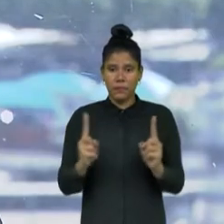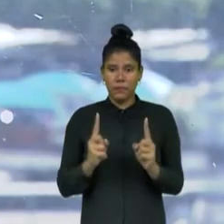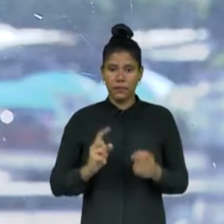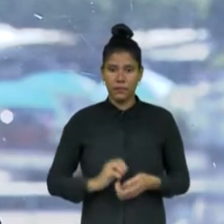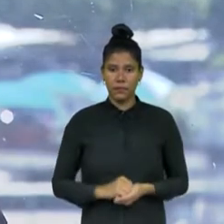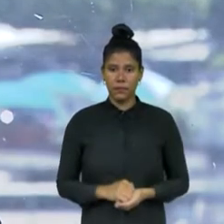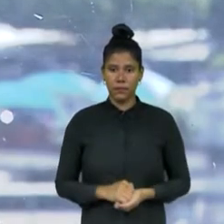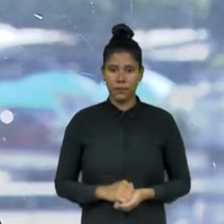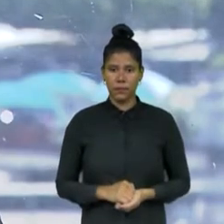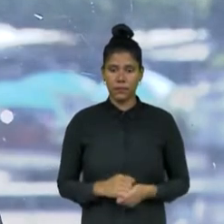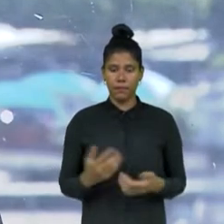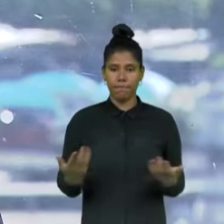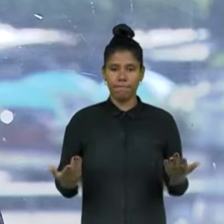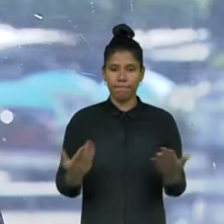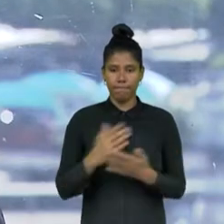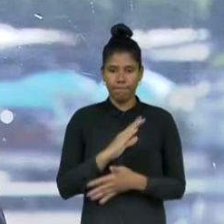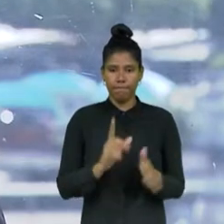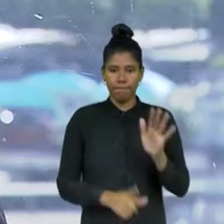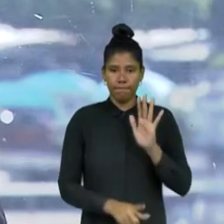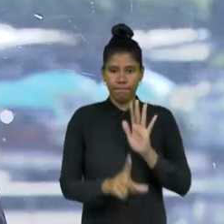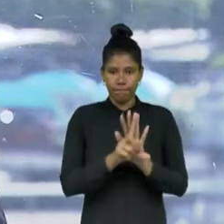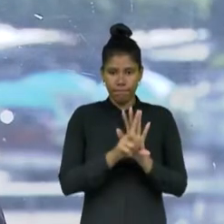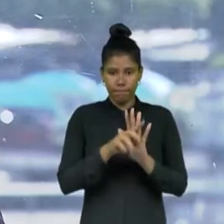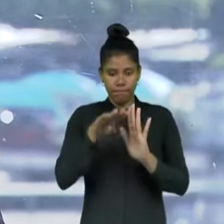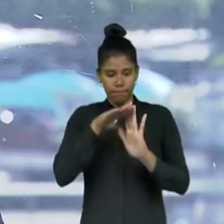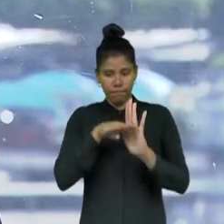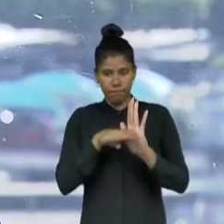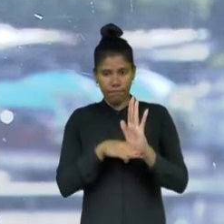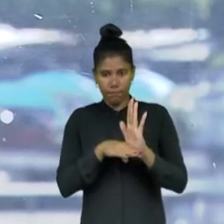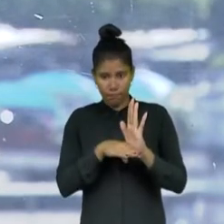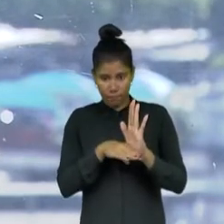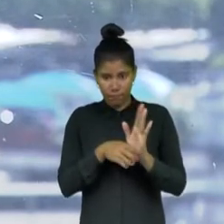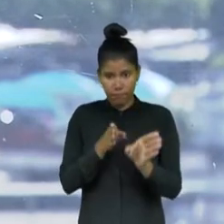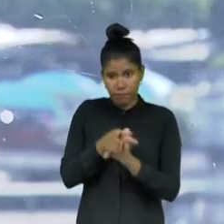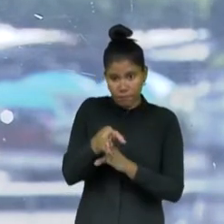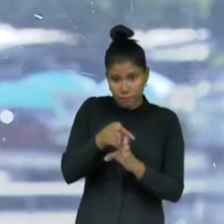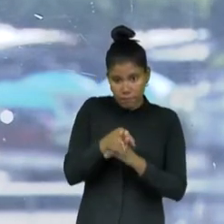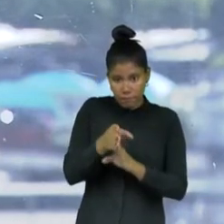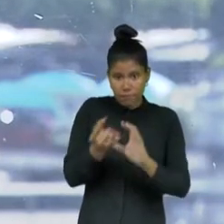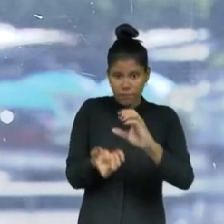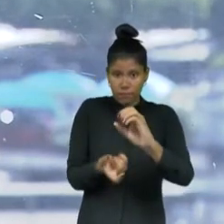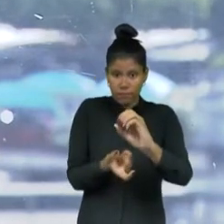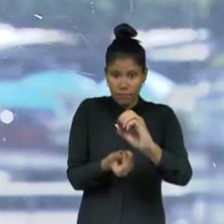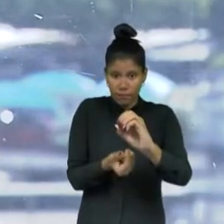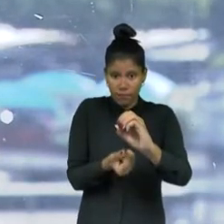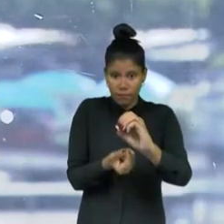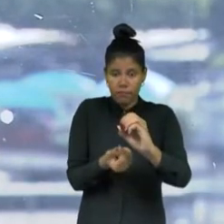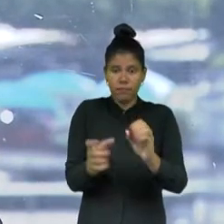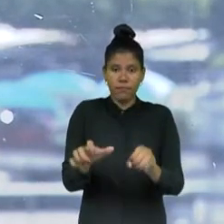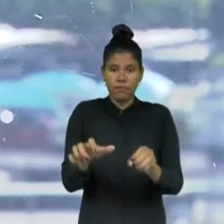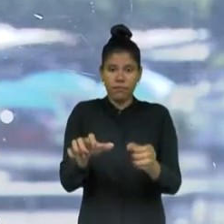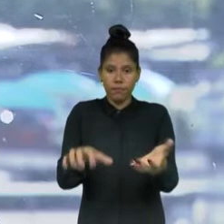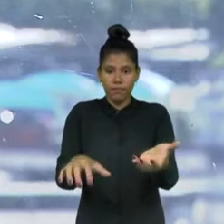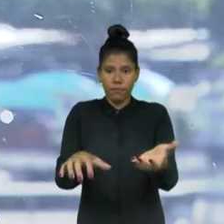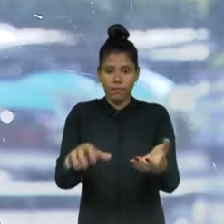Com a aprovação da Lei de Diretrizes Orçamentárias, votada nesta terça-feira no Congresso Nacional, o salário mínimo previsto para o ano